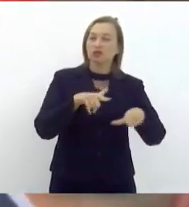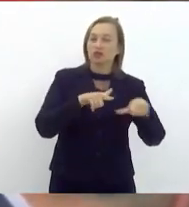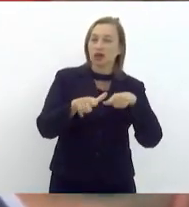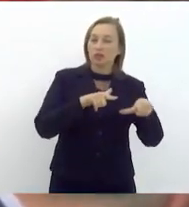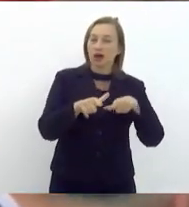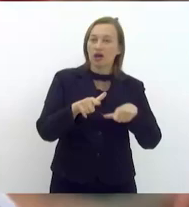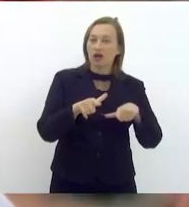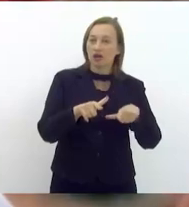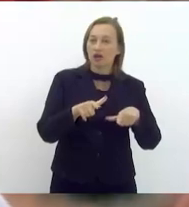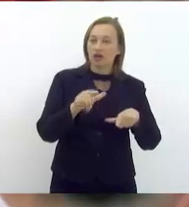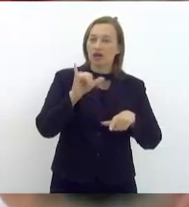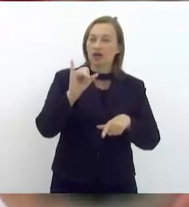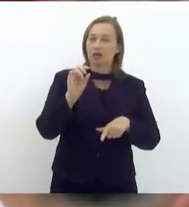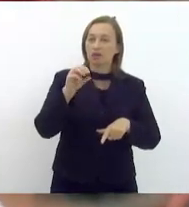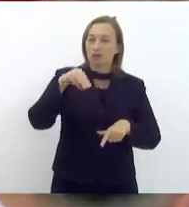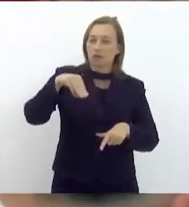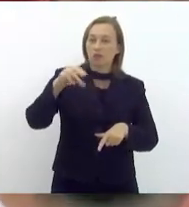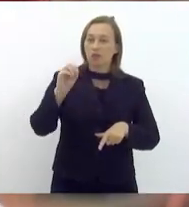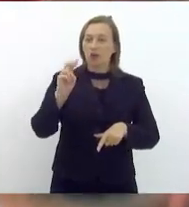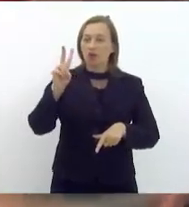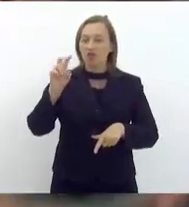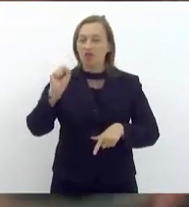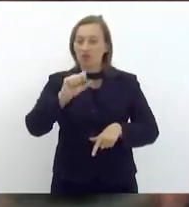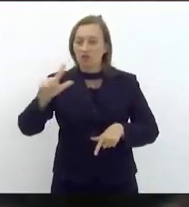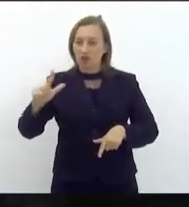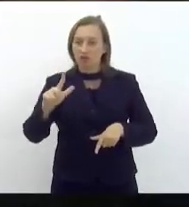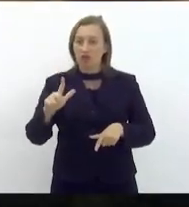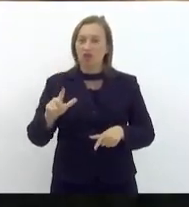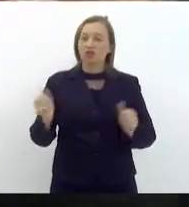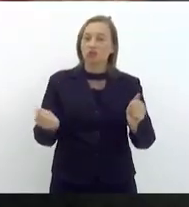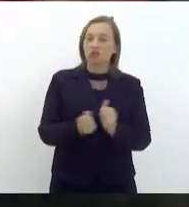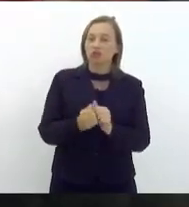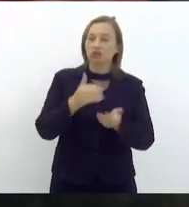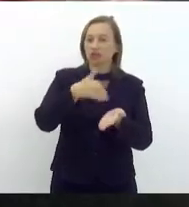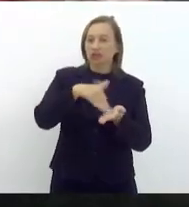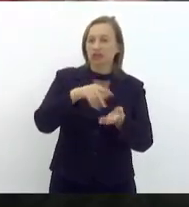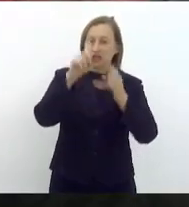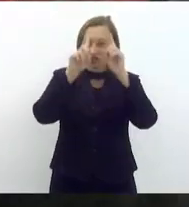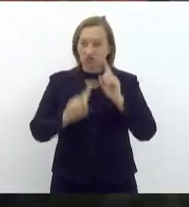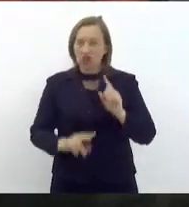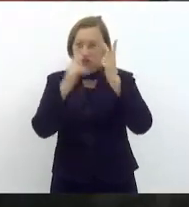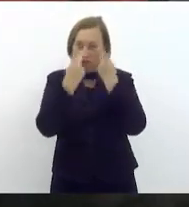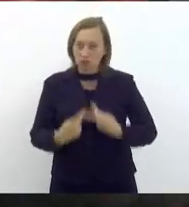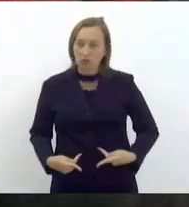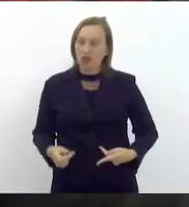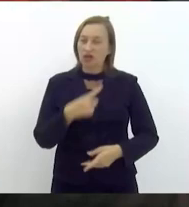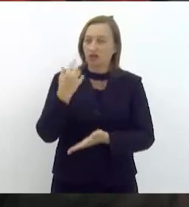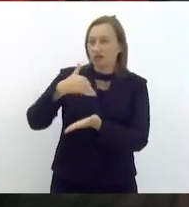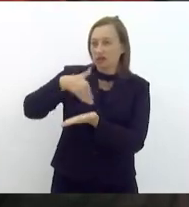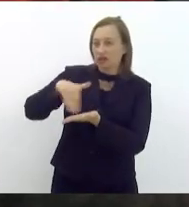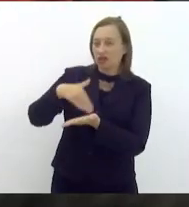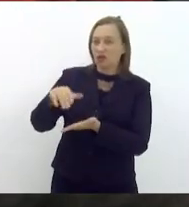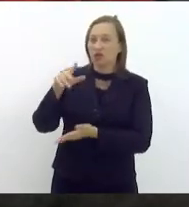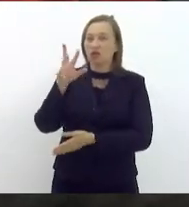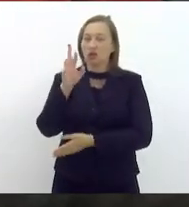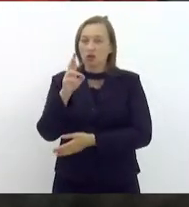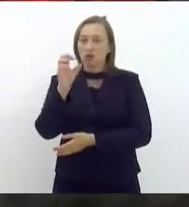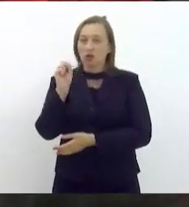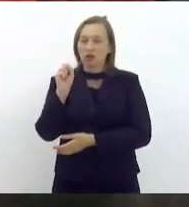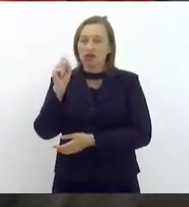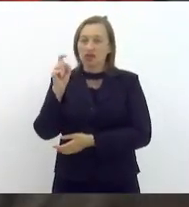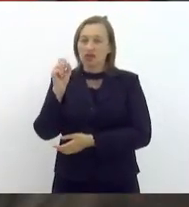junto à Secretaria Estadual de Desenvolvimento Social Direitos Humanos dizer que a nossa secretária Rosângela Gomes está bastante